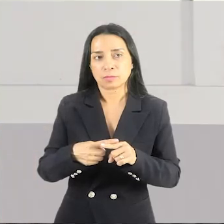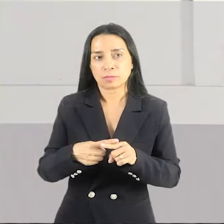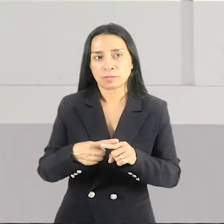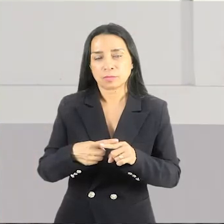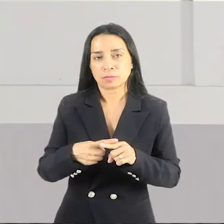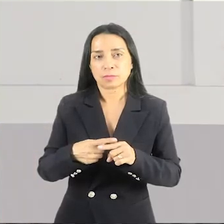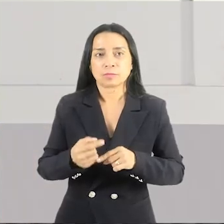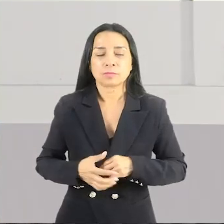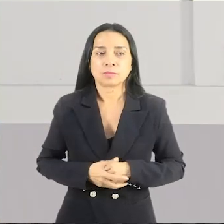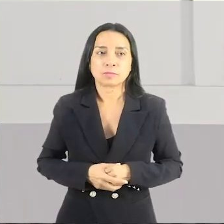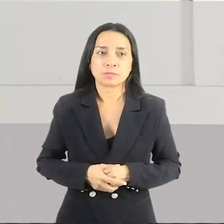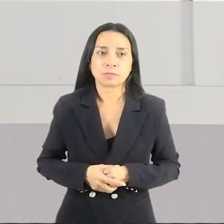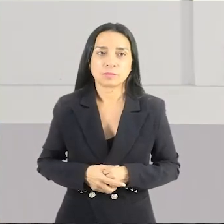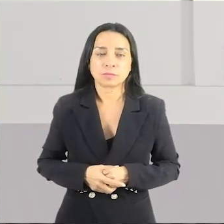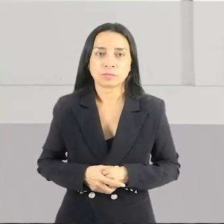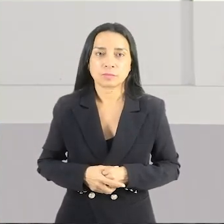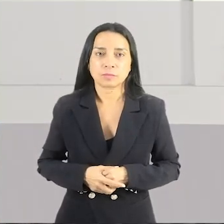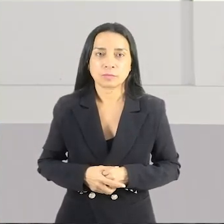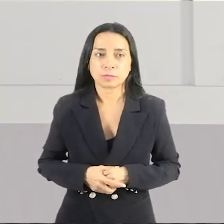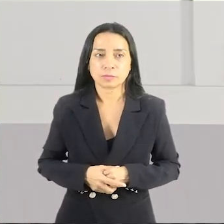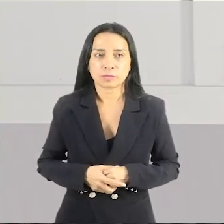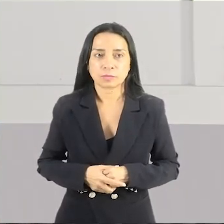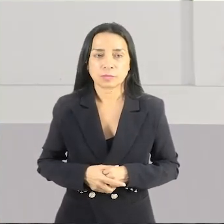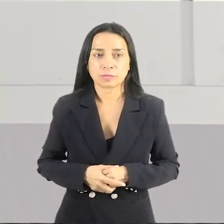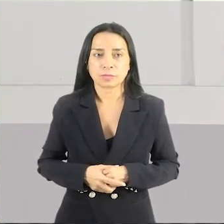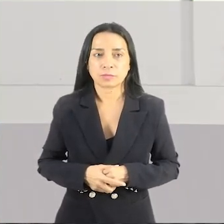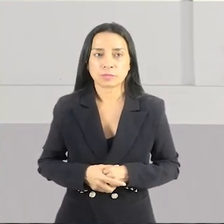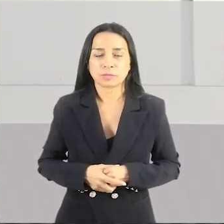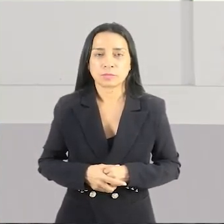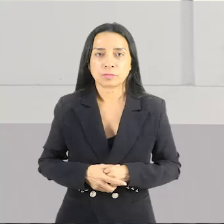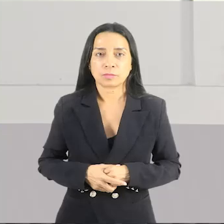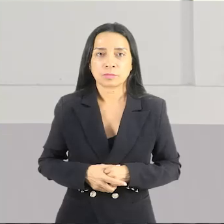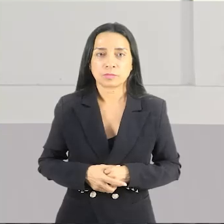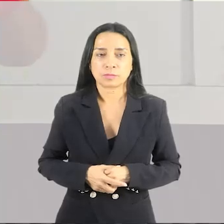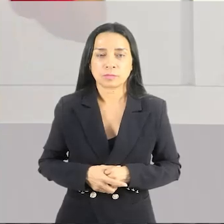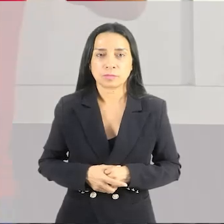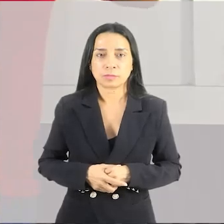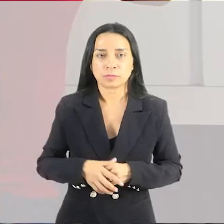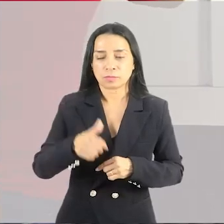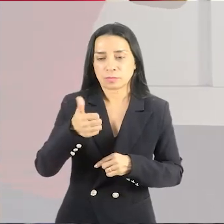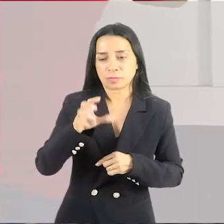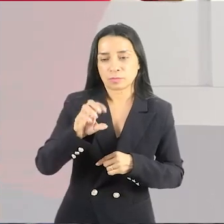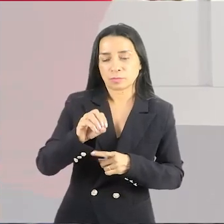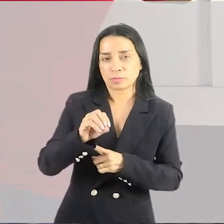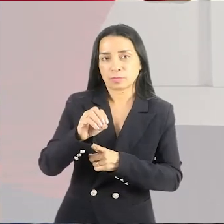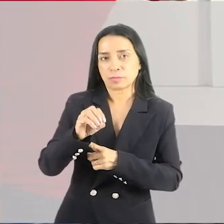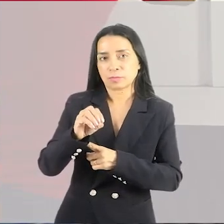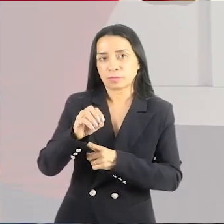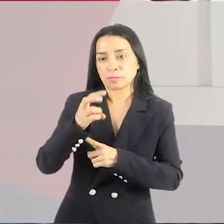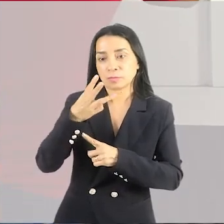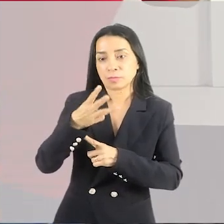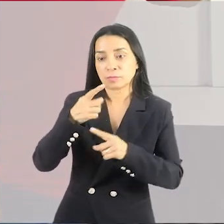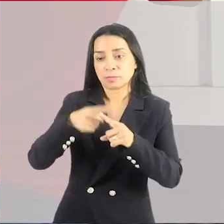0 vezes 50, 1 vez o 17, 2 vezes o 15, 3 vezes o 10,